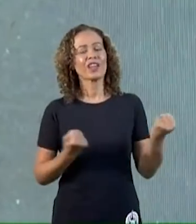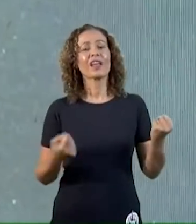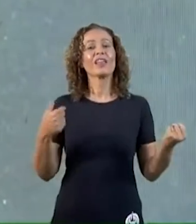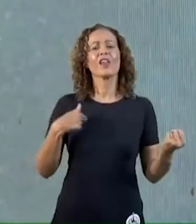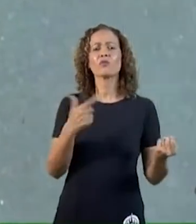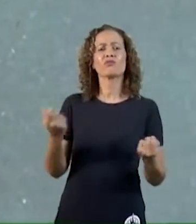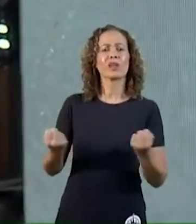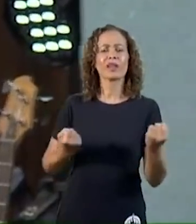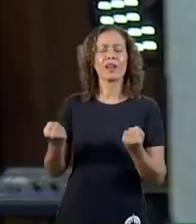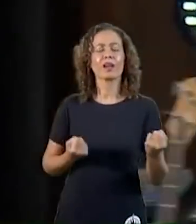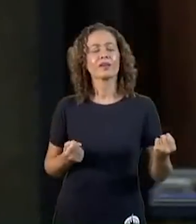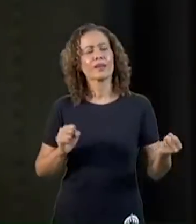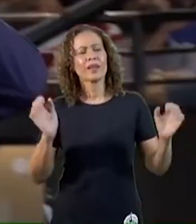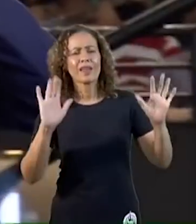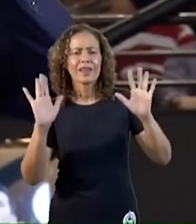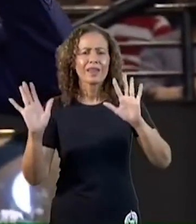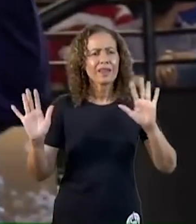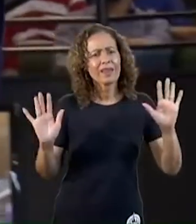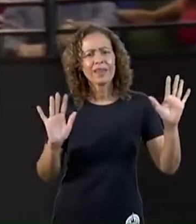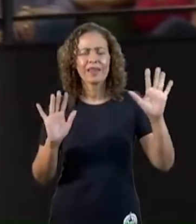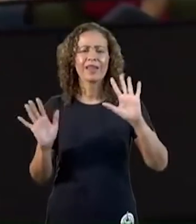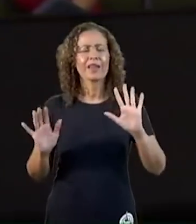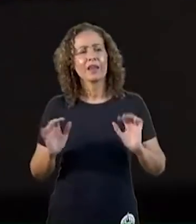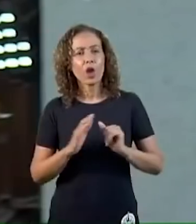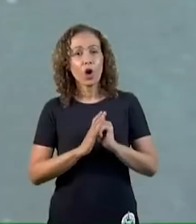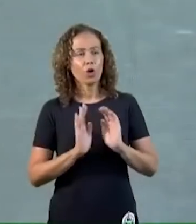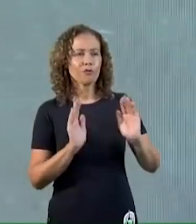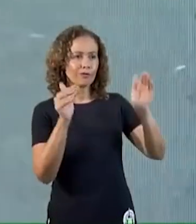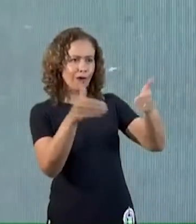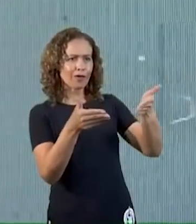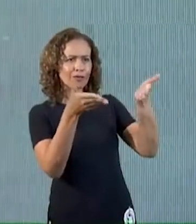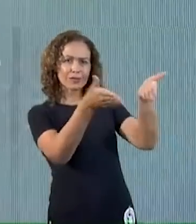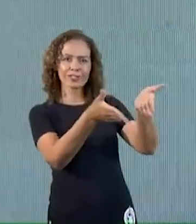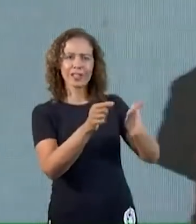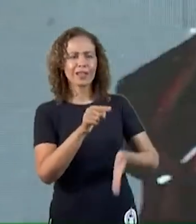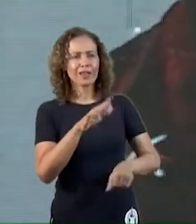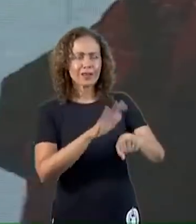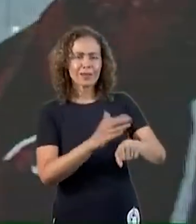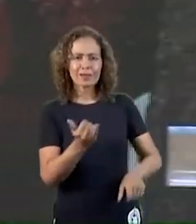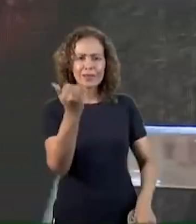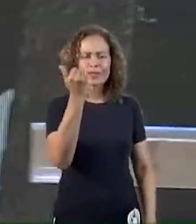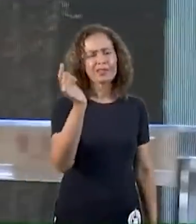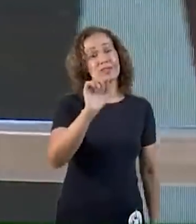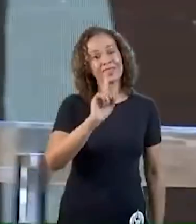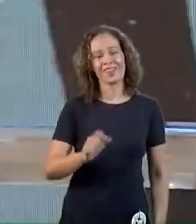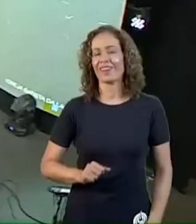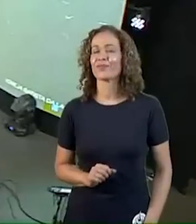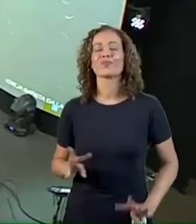sem carro. Oi, o centro do cosmos. Oi, o mundo não é sobre você não. O mundo é sobre